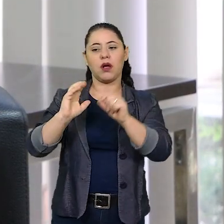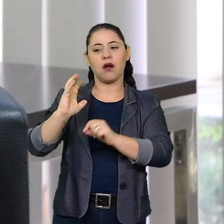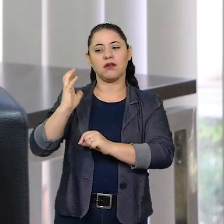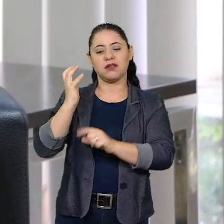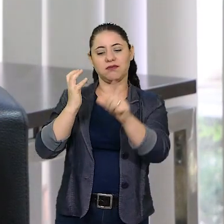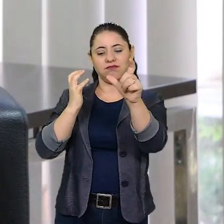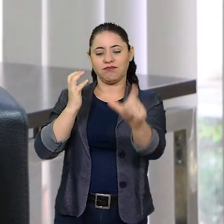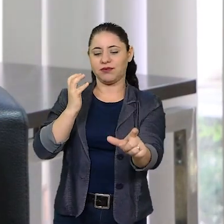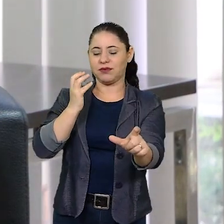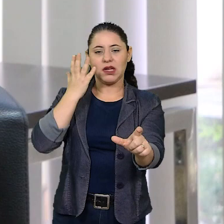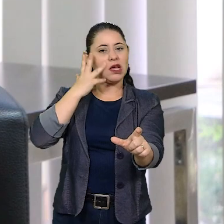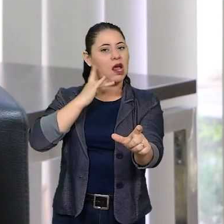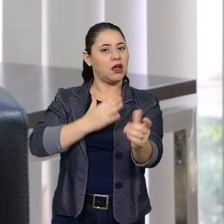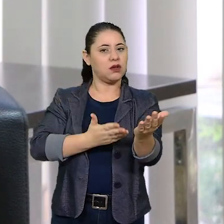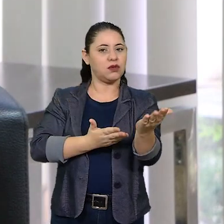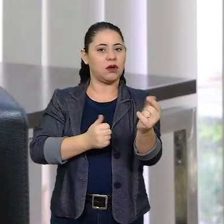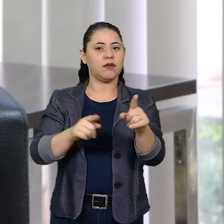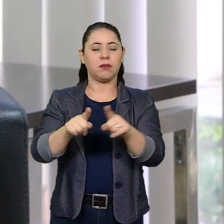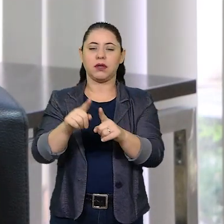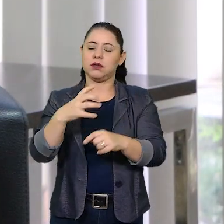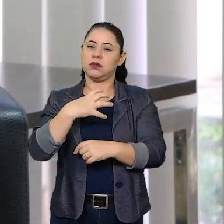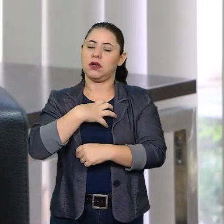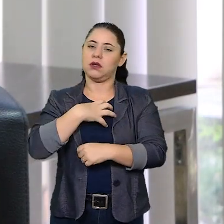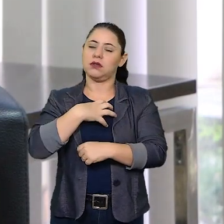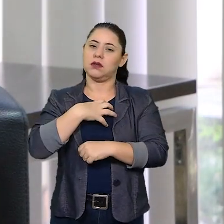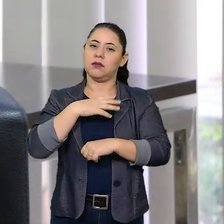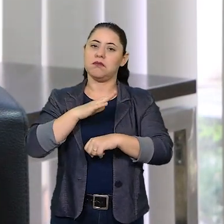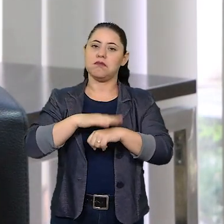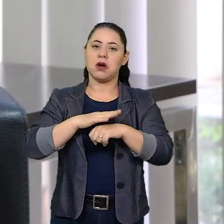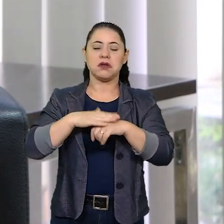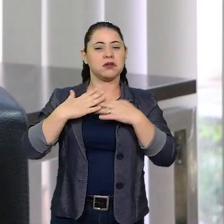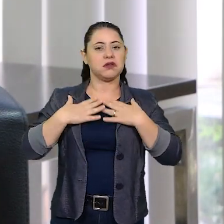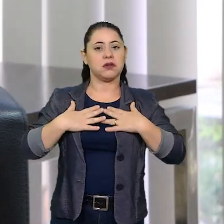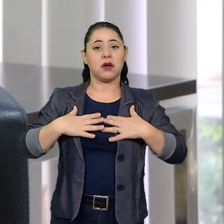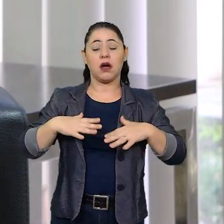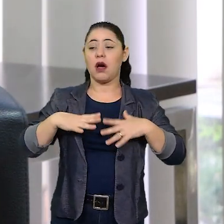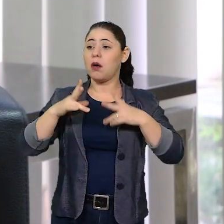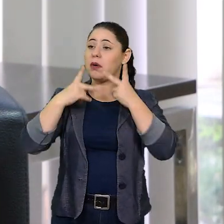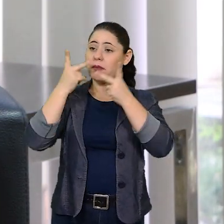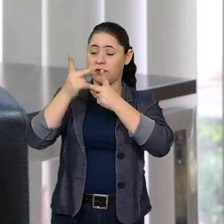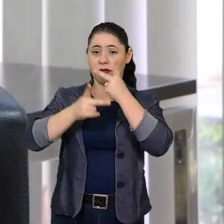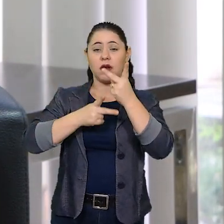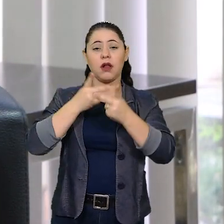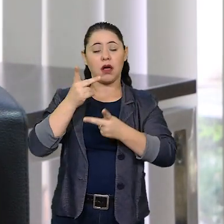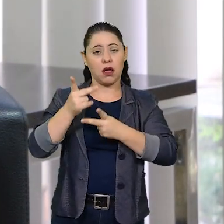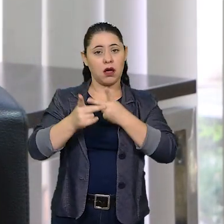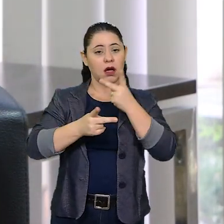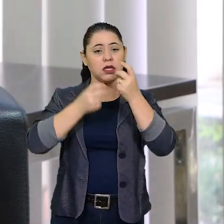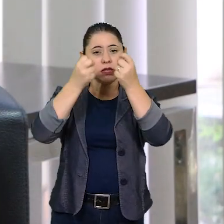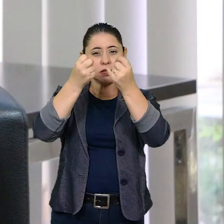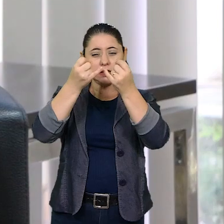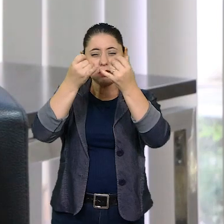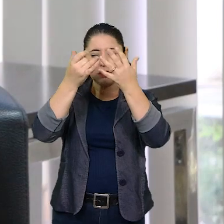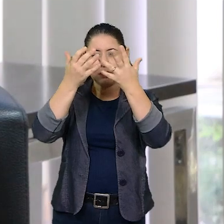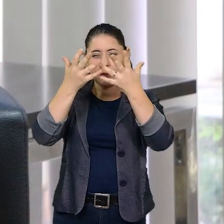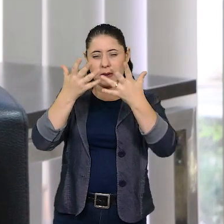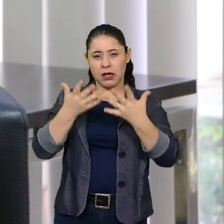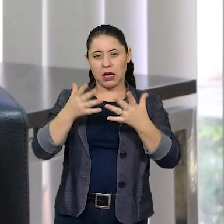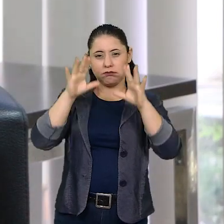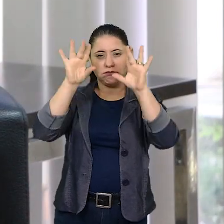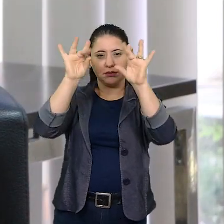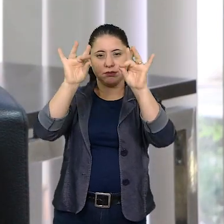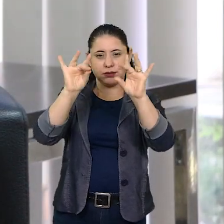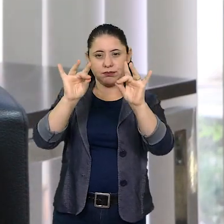entender melhor o fato. A criança ou adolescente se sente mais tranquila para falar,